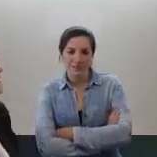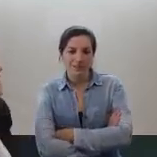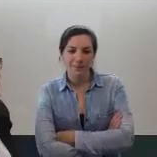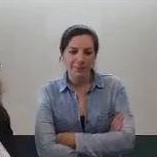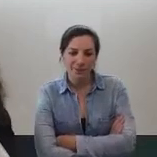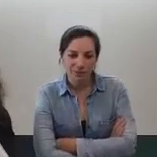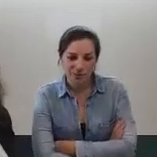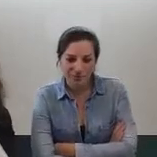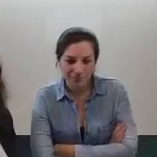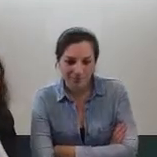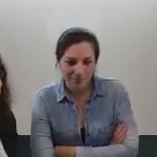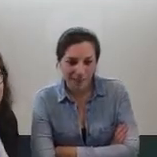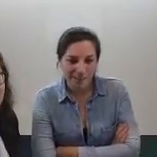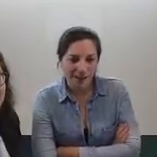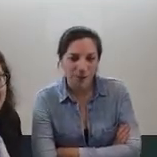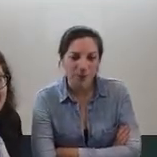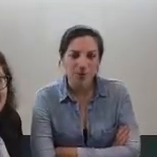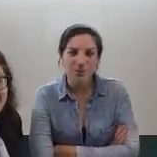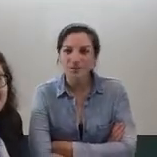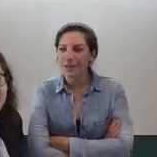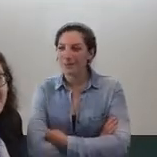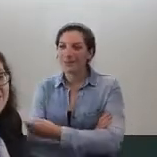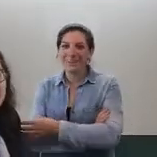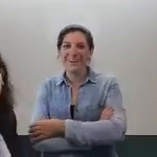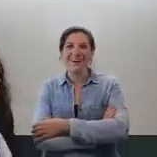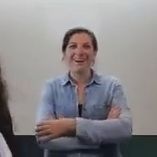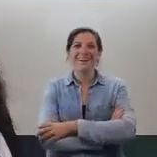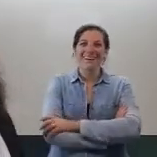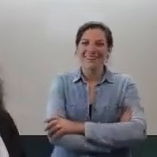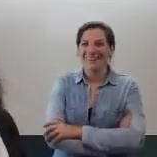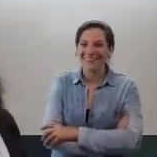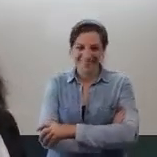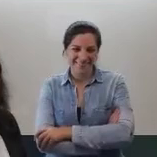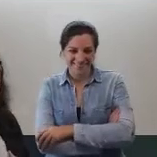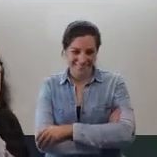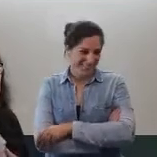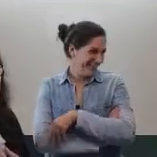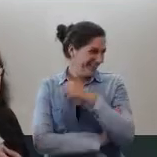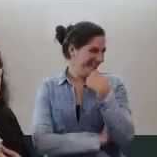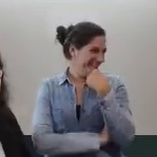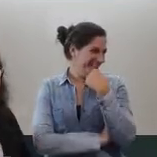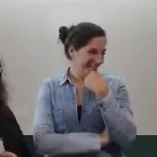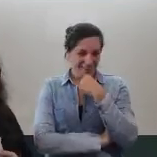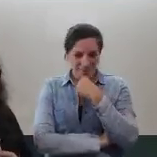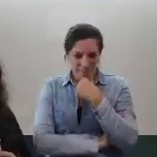saber pronunciar esse cara aqui. É de cálculo, a gente não sabe. A gente não sabe, eu sou de humana, gente, me